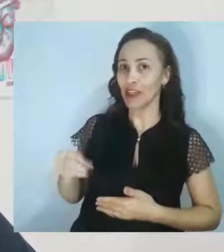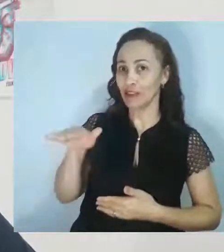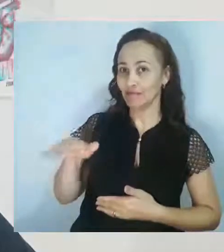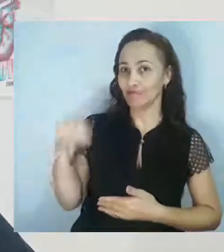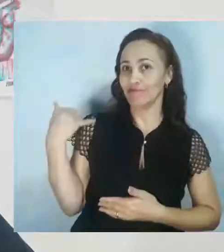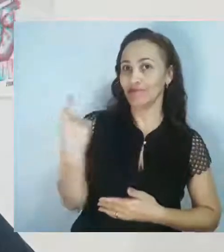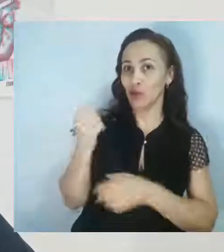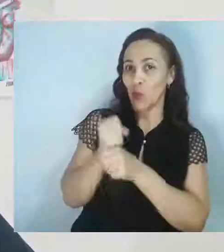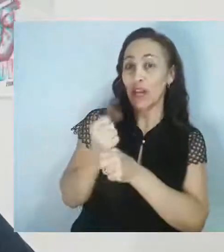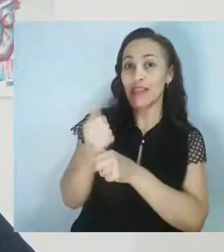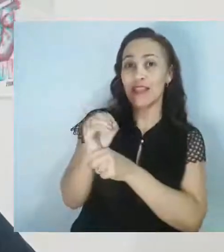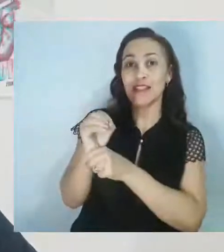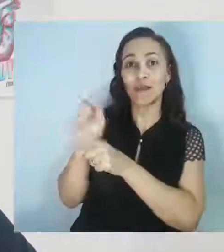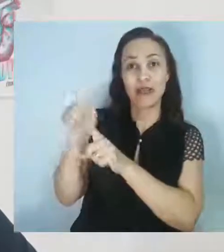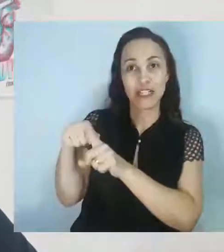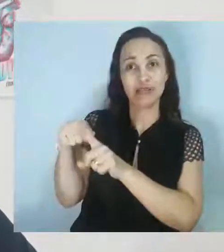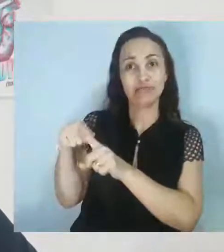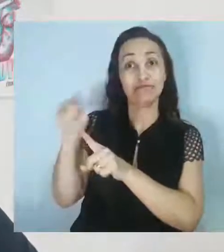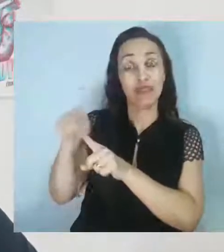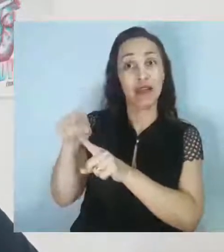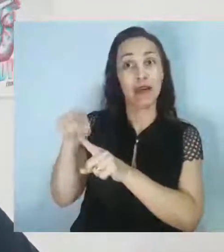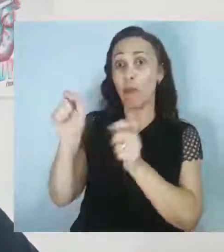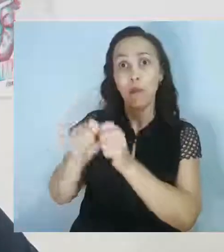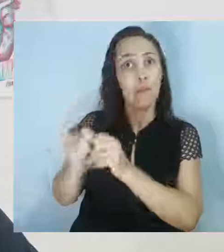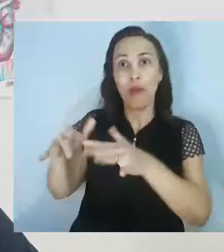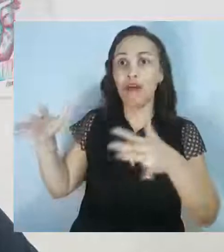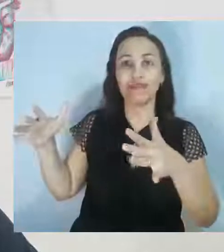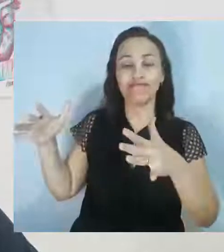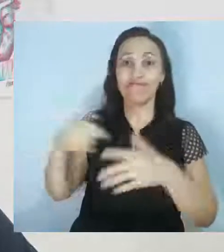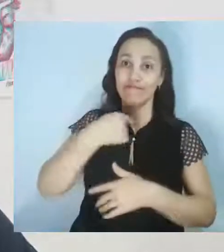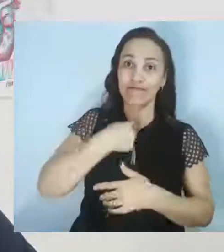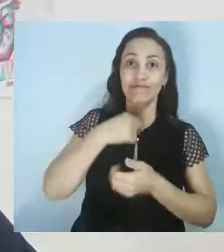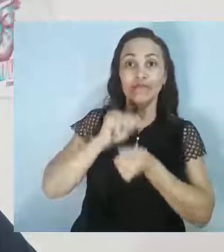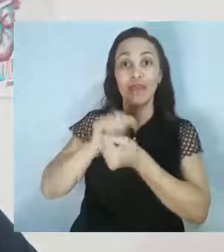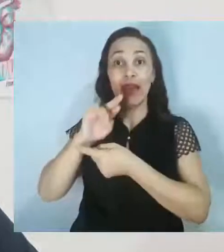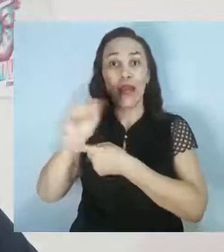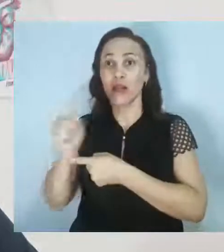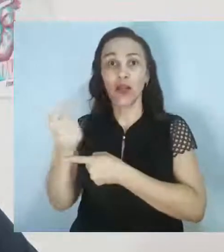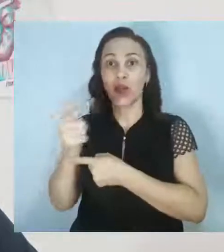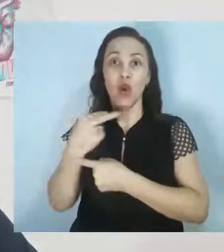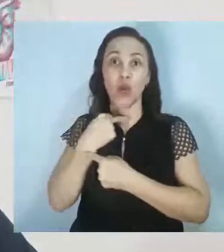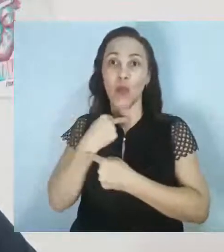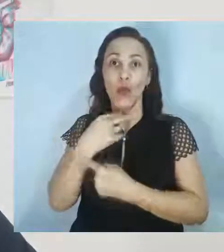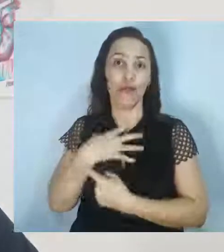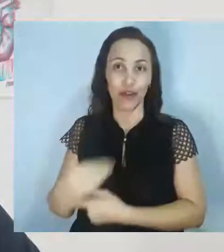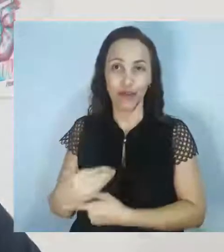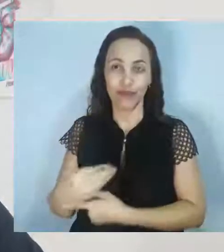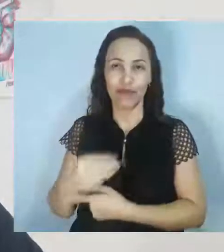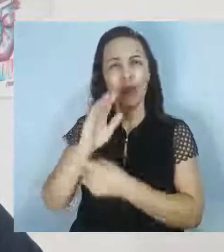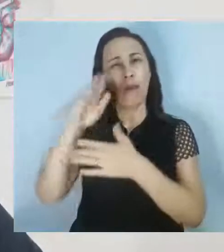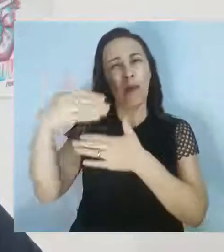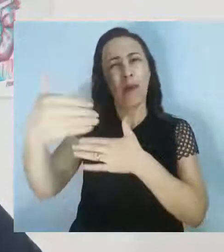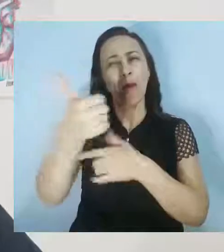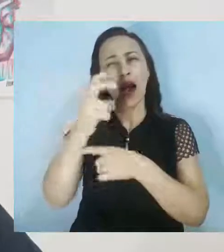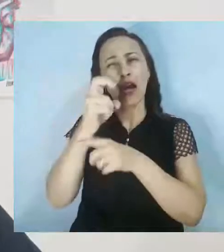10 meses, a Maria Teresa, que é um milagre. Eu e a Érica não podíamos ter filhos, e depois de 15 anos